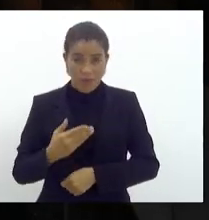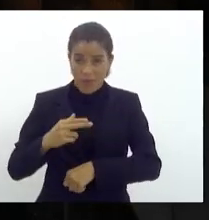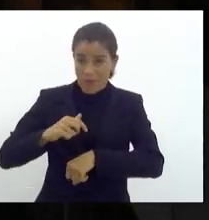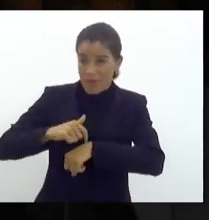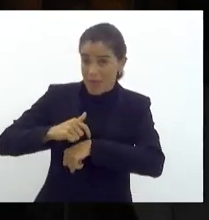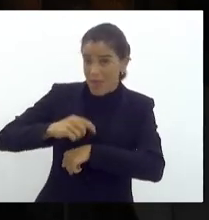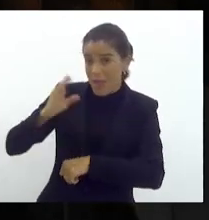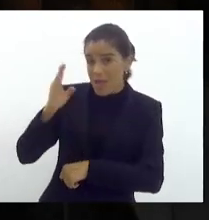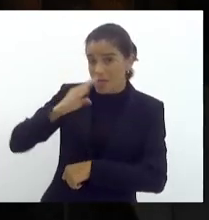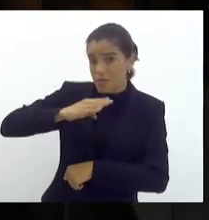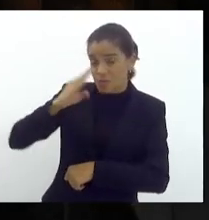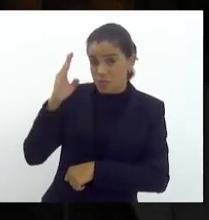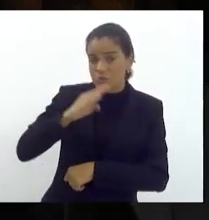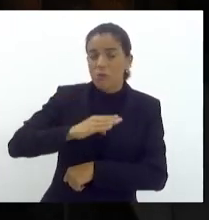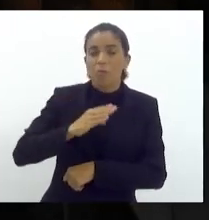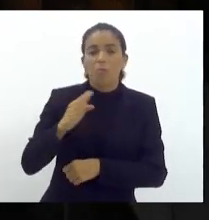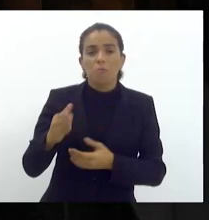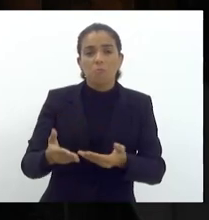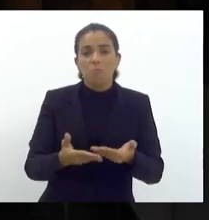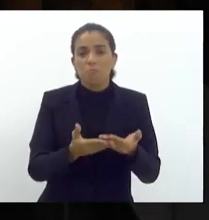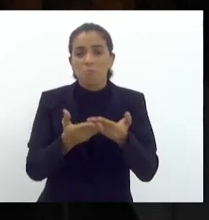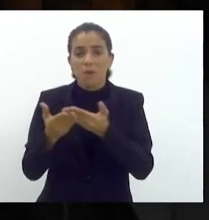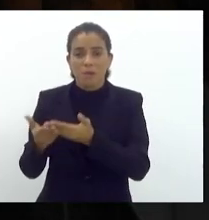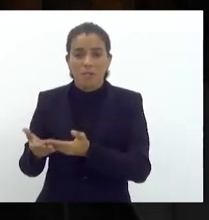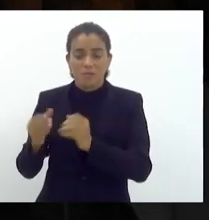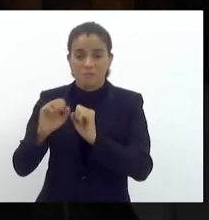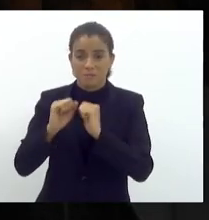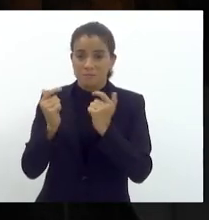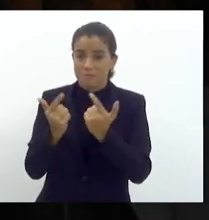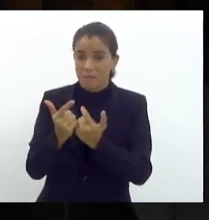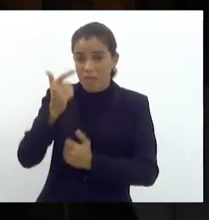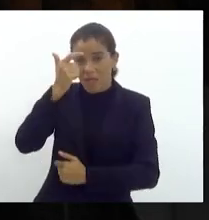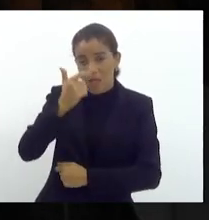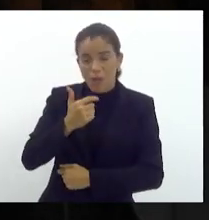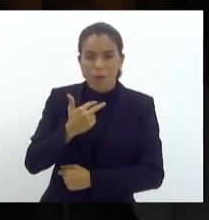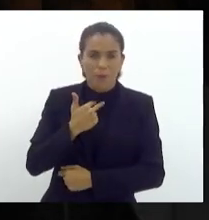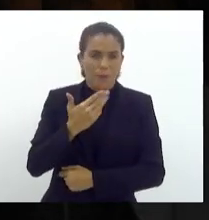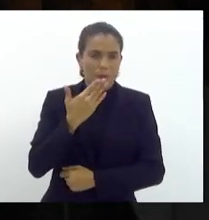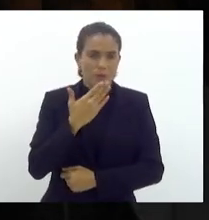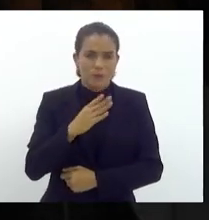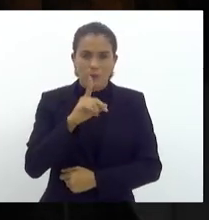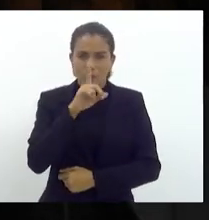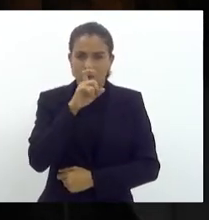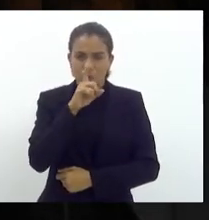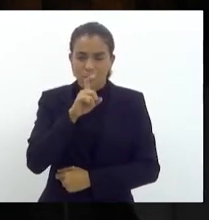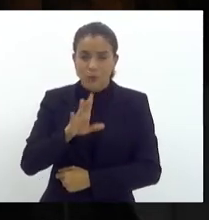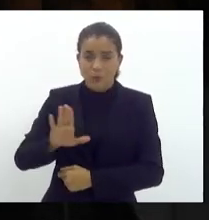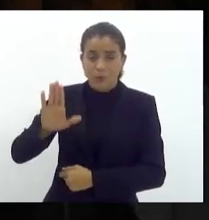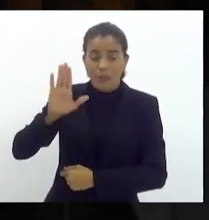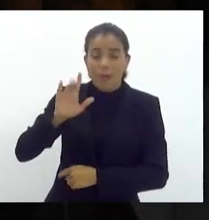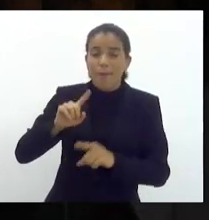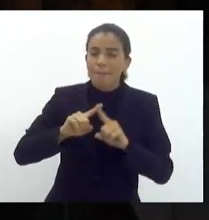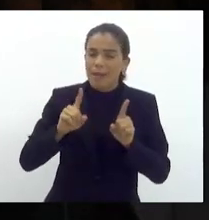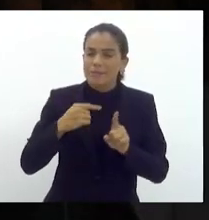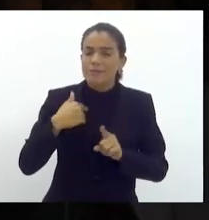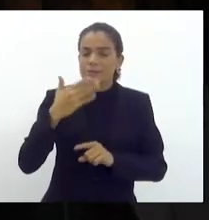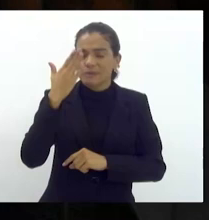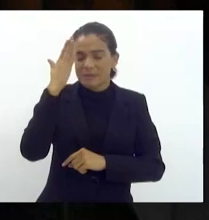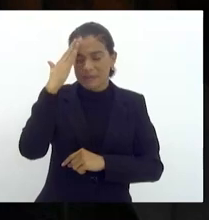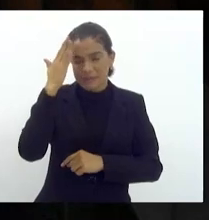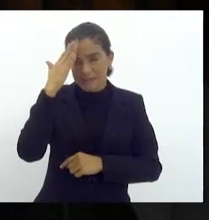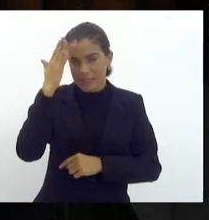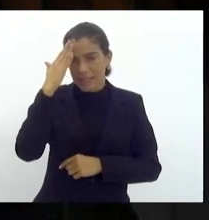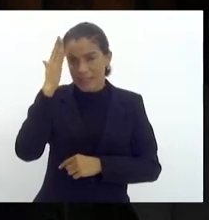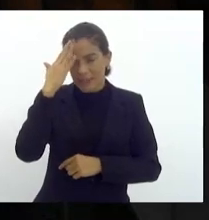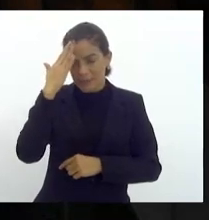urgência mandasse para casa e eu não posso jurar mas sei que nos escaninhos